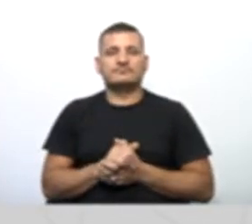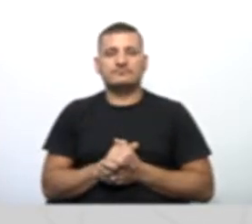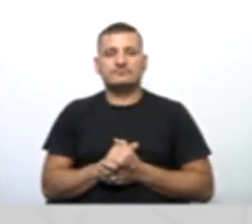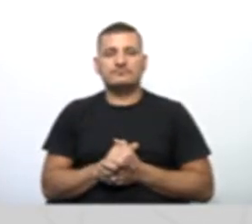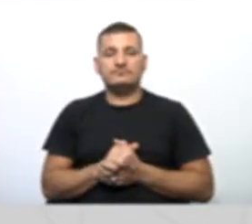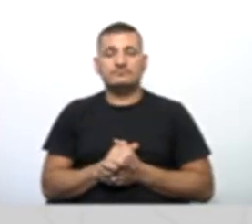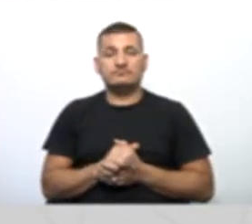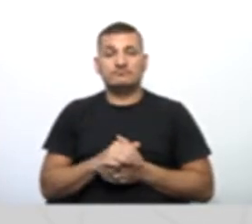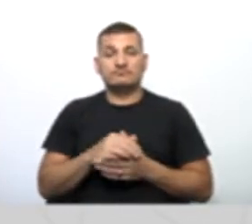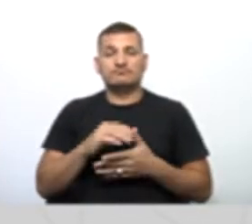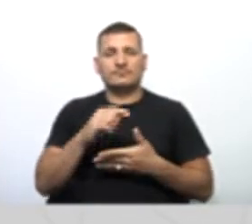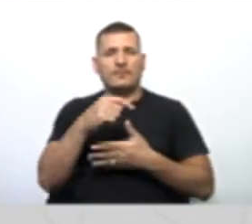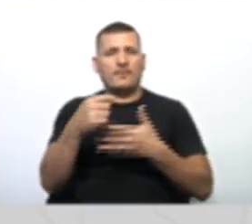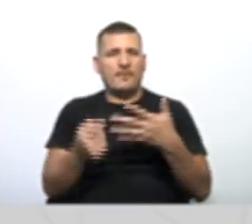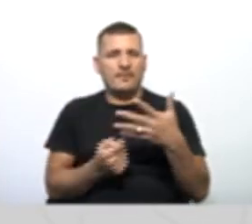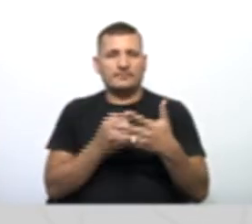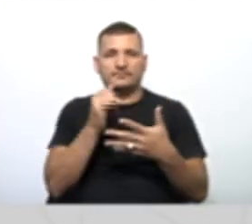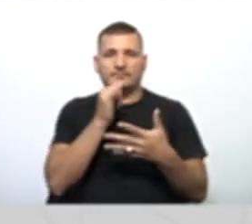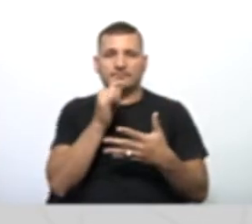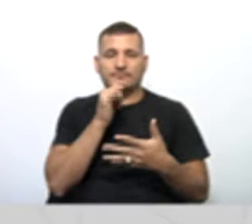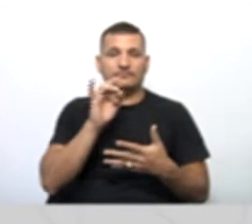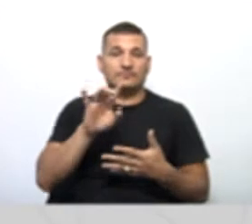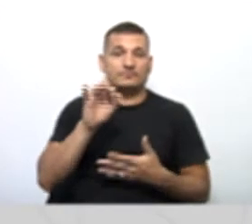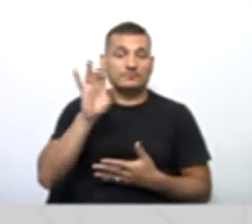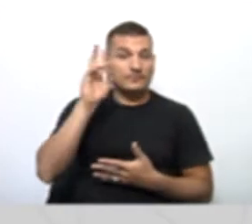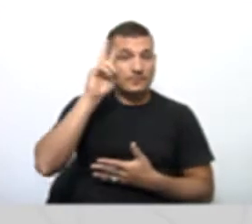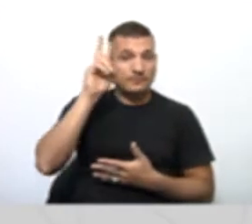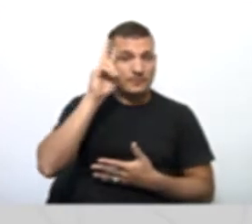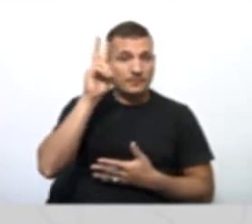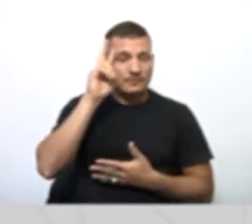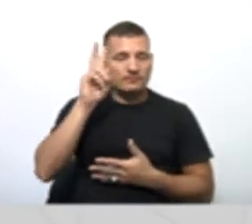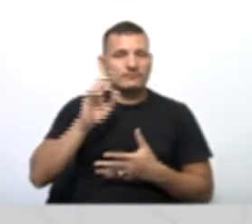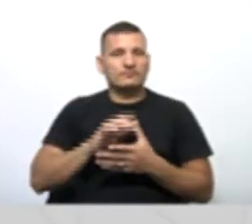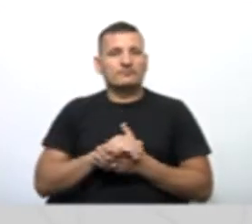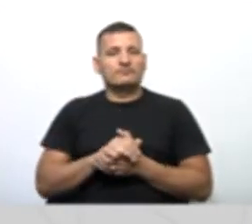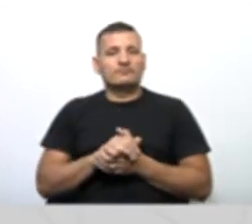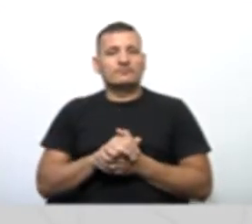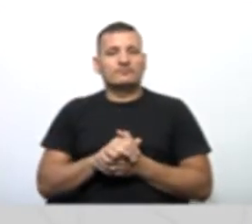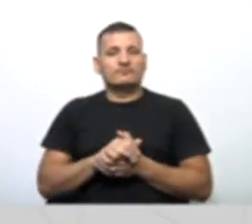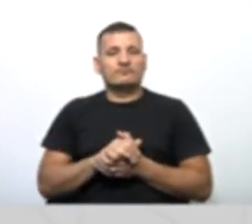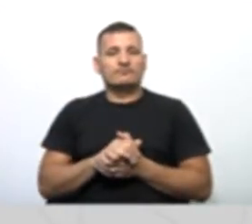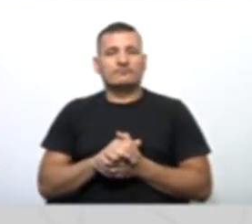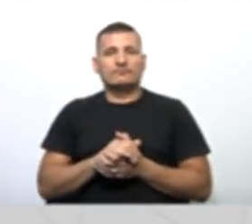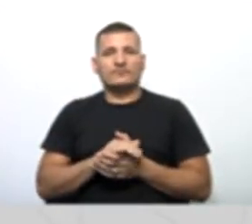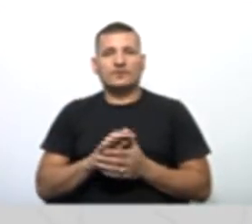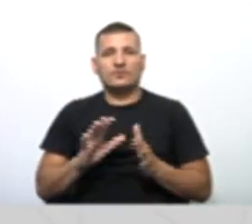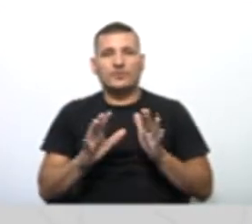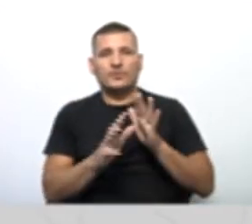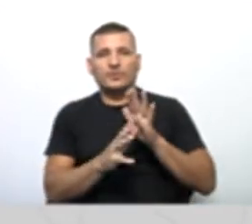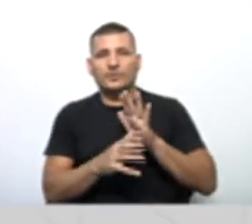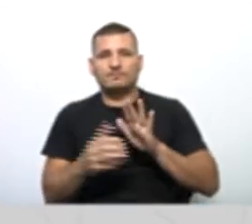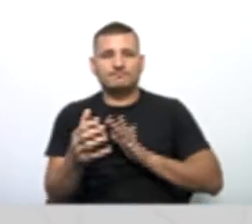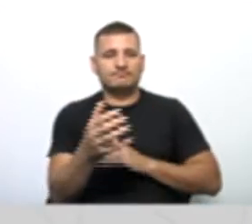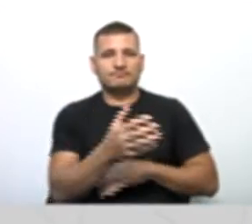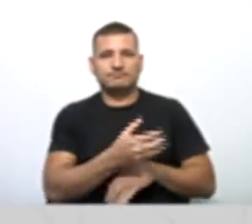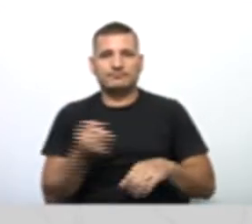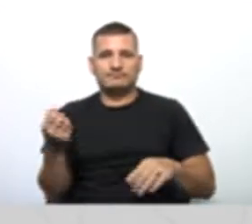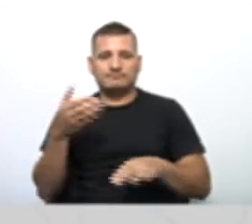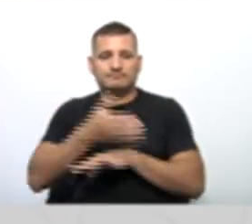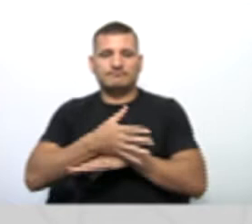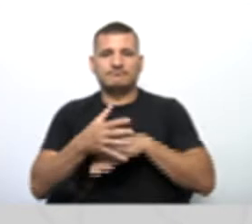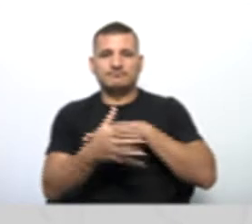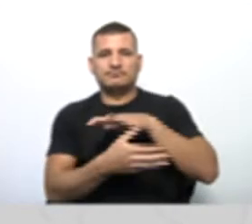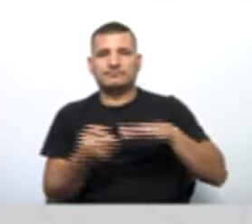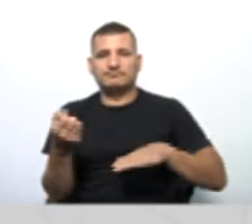Esses exemplos, vamos só relembrar um que a gente tratou, professora, que foi de sequestro de dados, né? Foi. Então, a